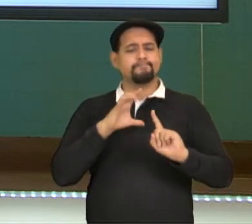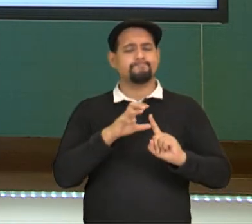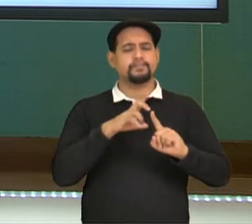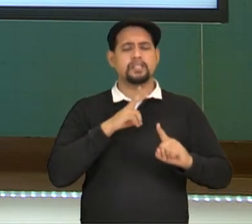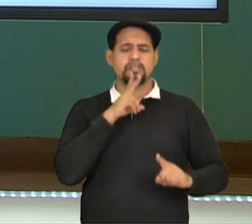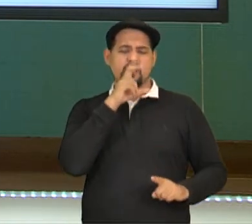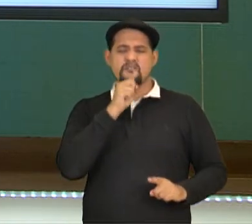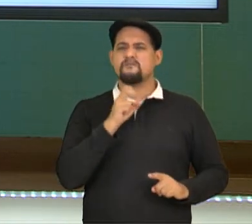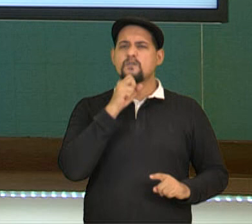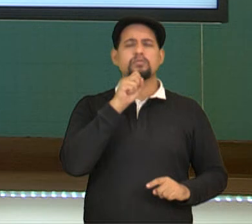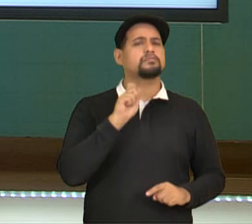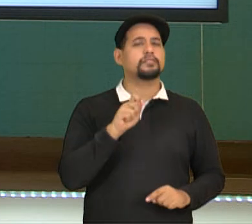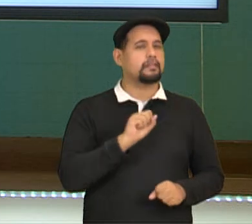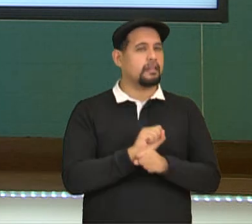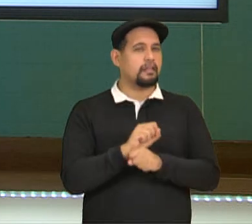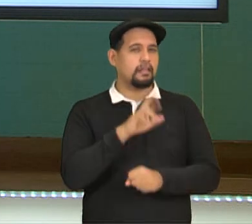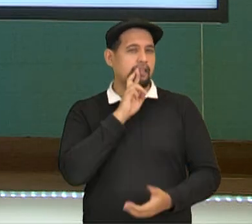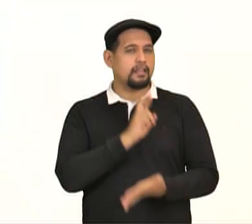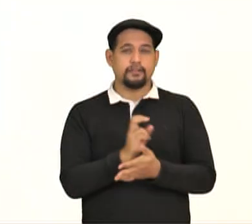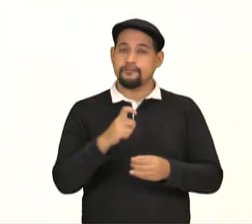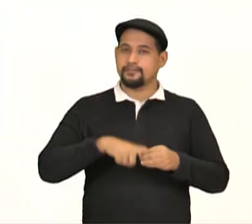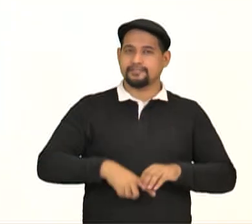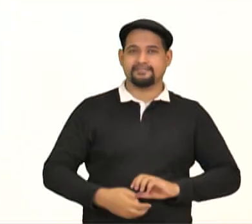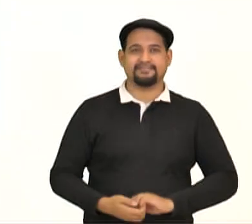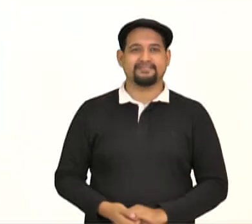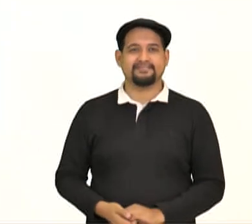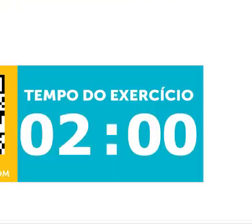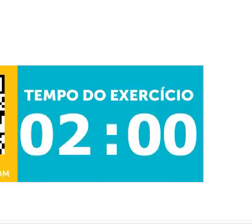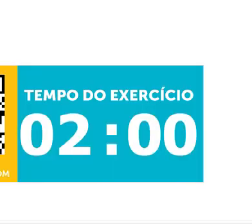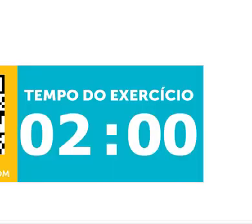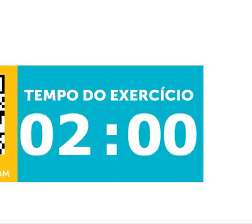poder legitimado? Vou dar um tempinho para vocês e a gente já volta.